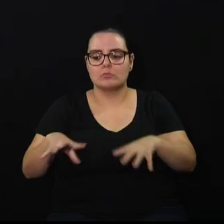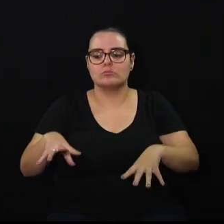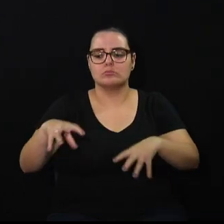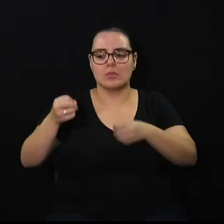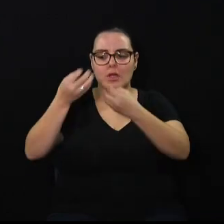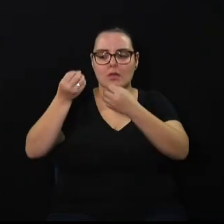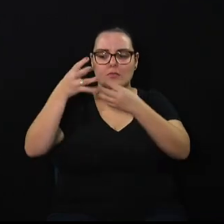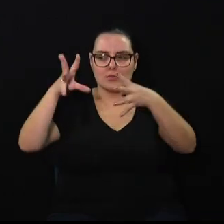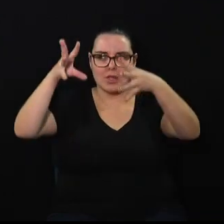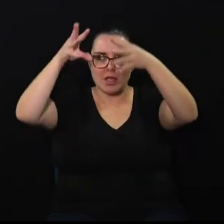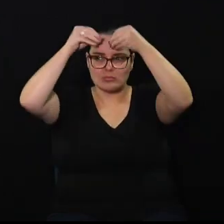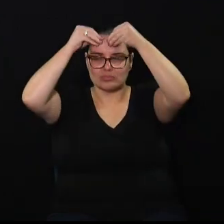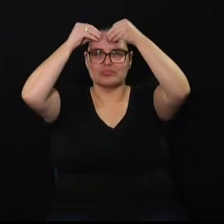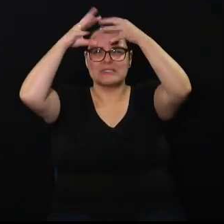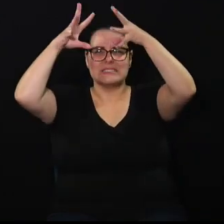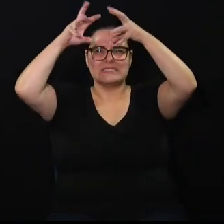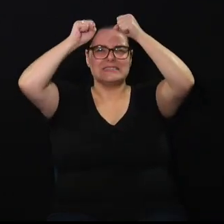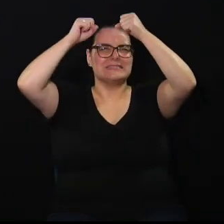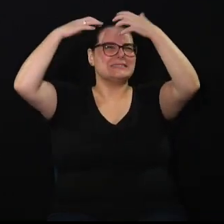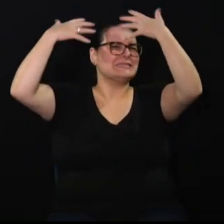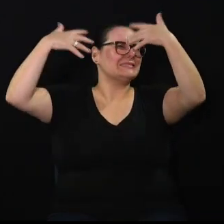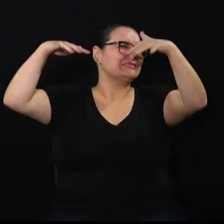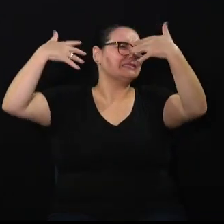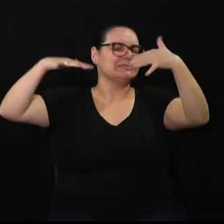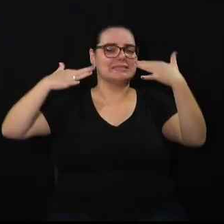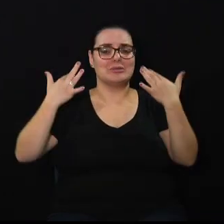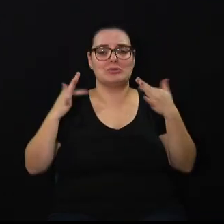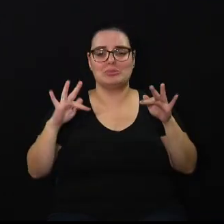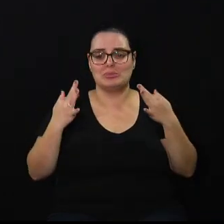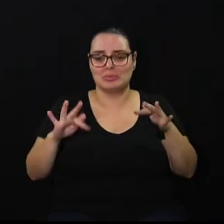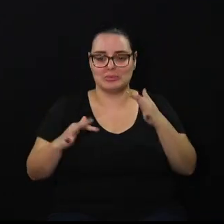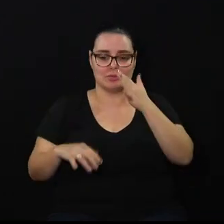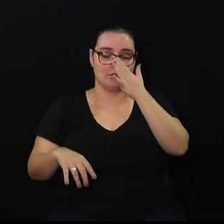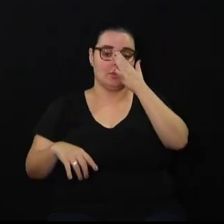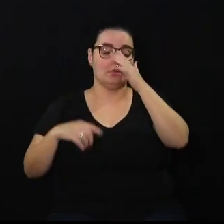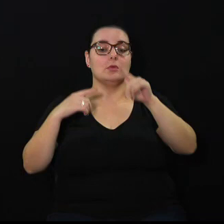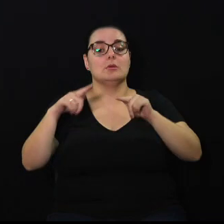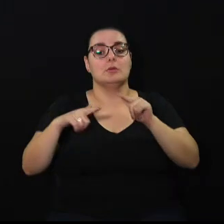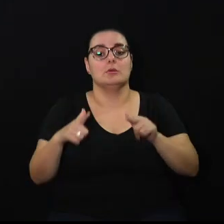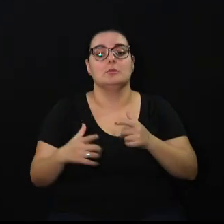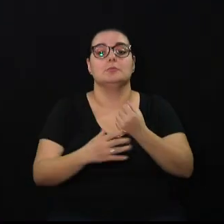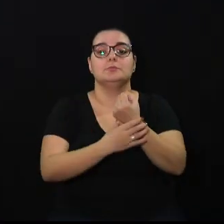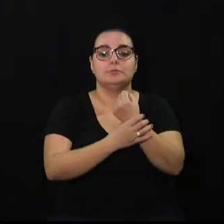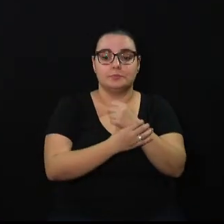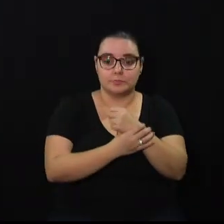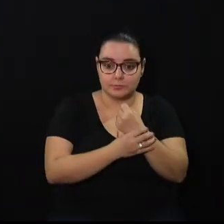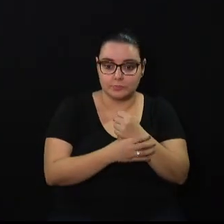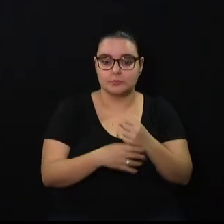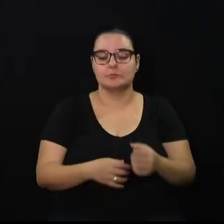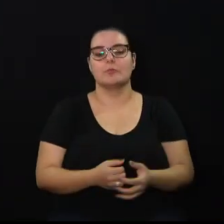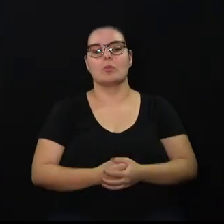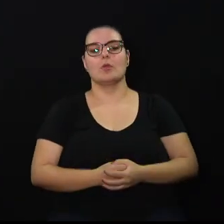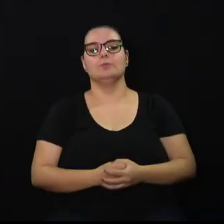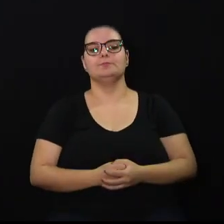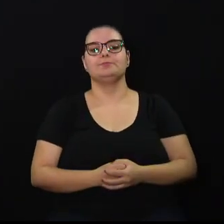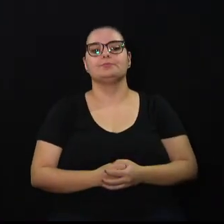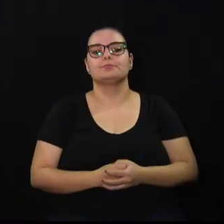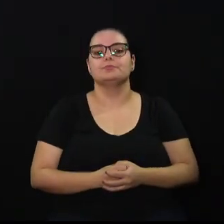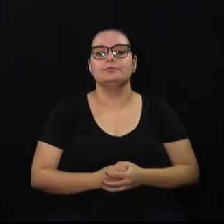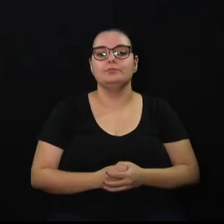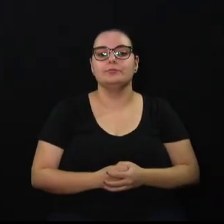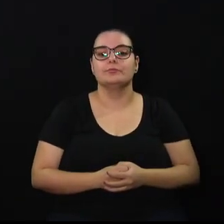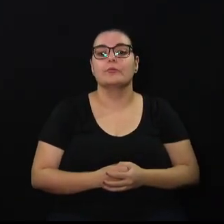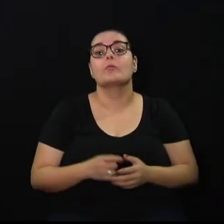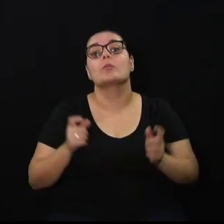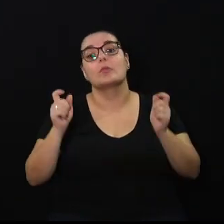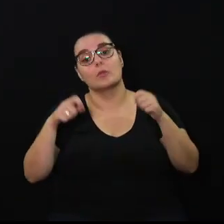muito doloroso então por isso que a gente precisa trabalhar essas áreas respectivas sensoriais e onde é possível da gente em